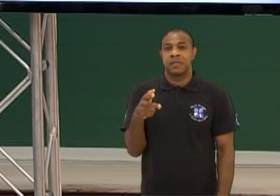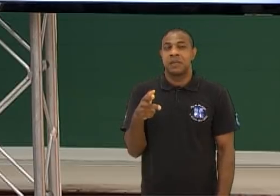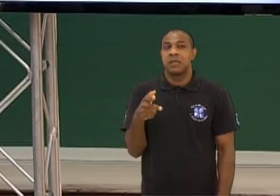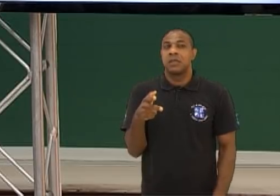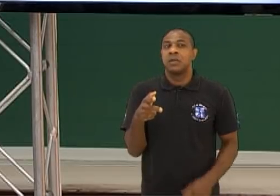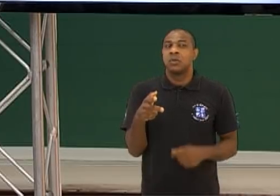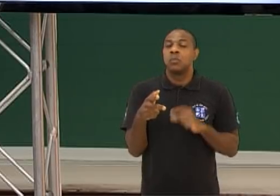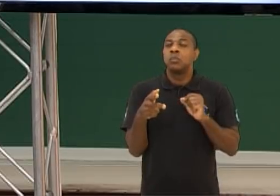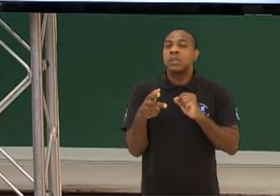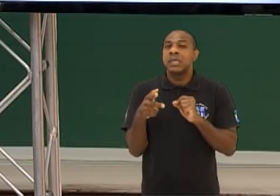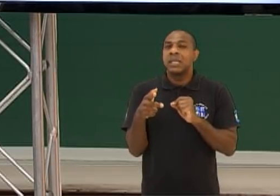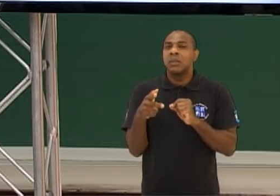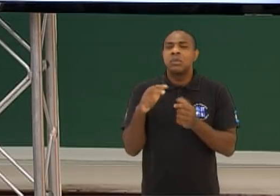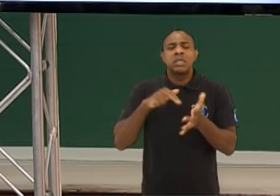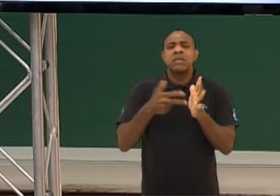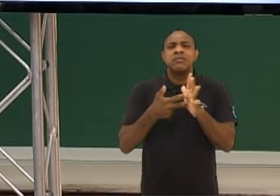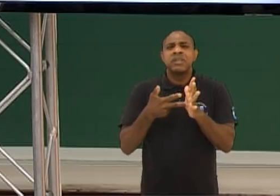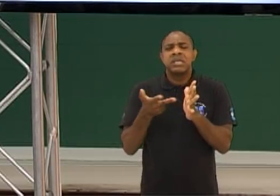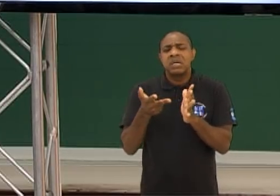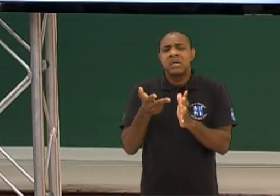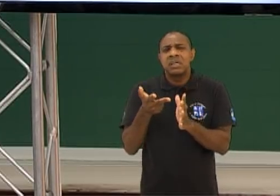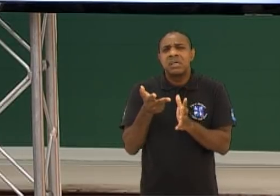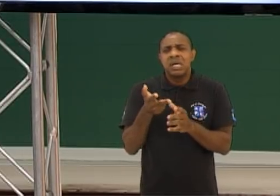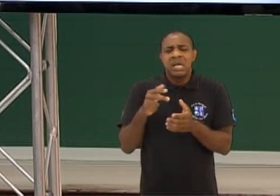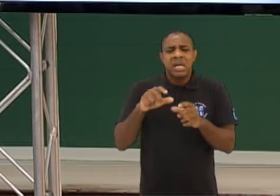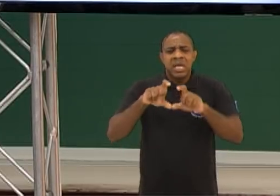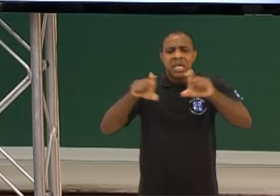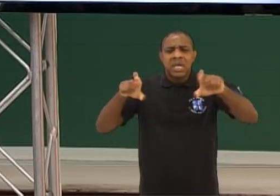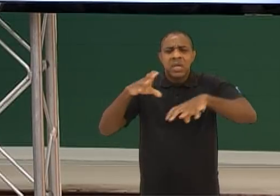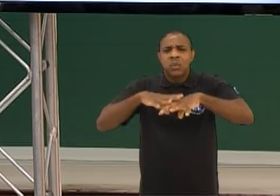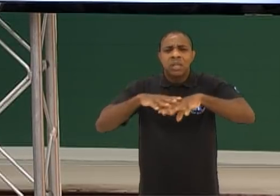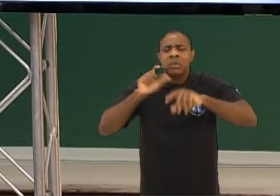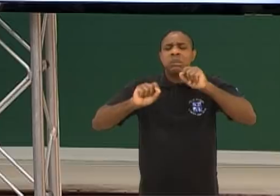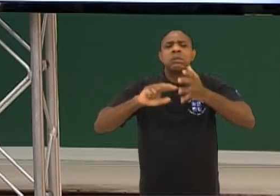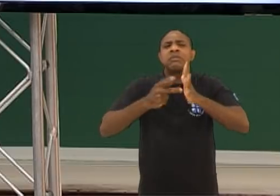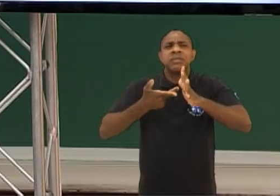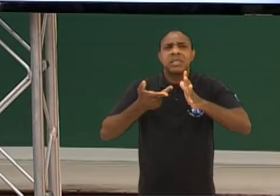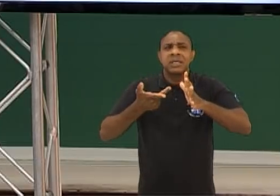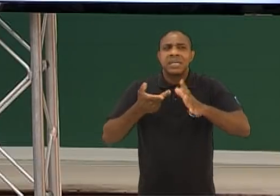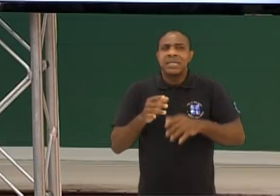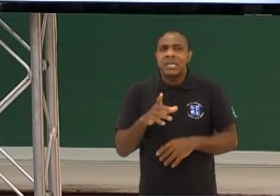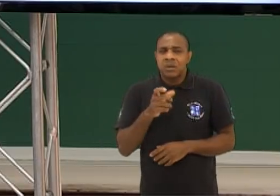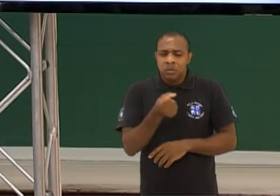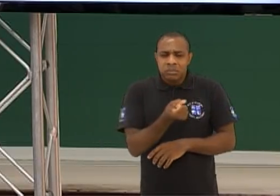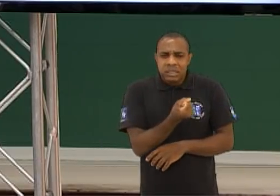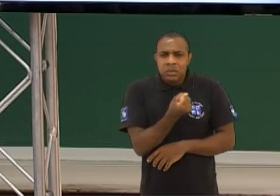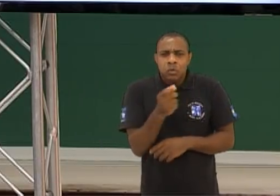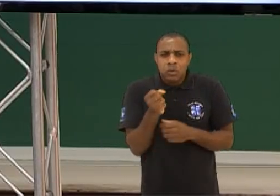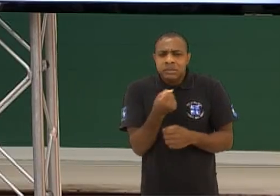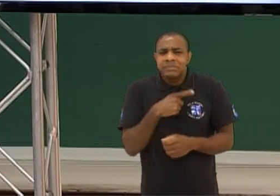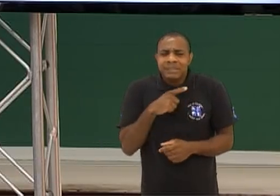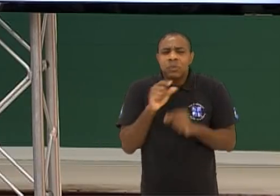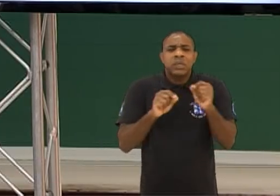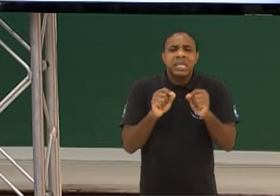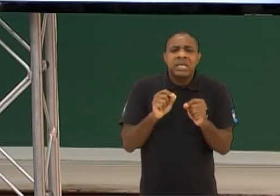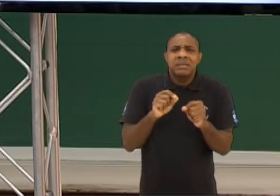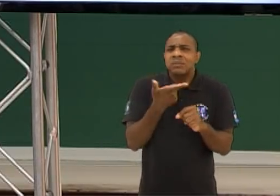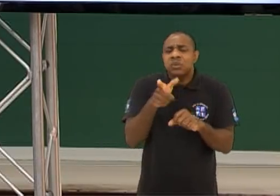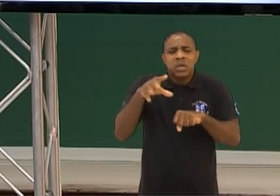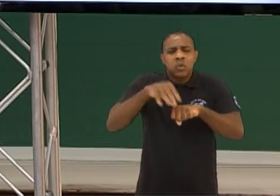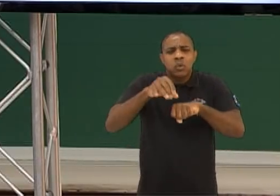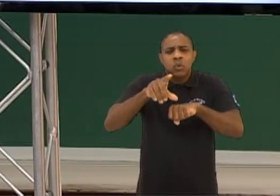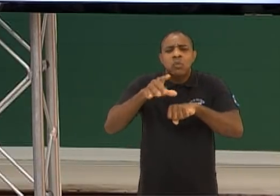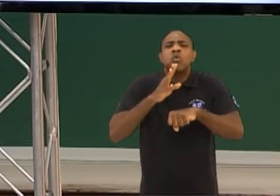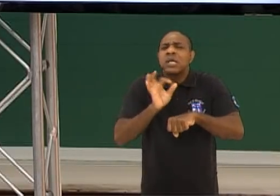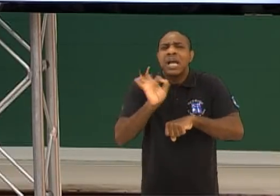algo desconhecido. Não é isso? Bom, pense, observe,